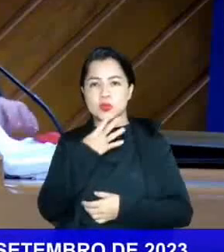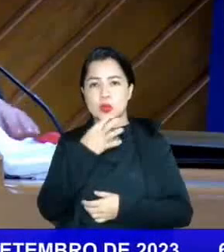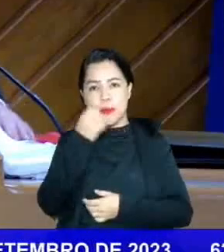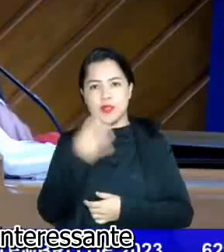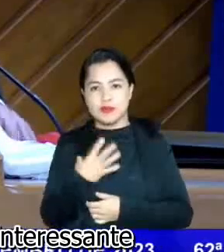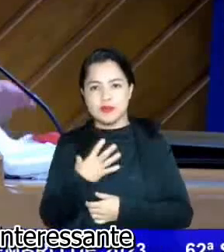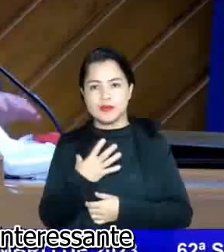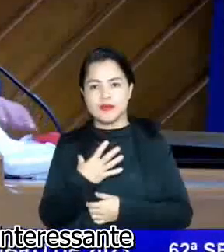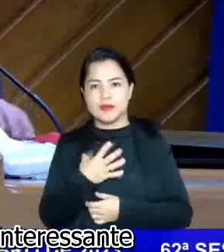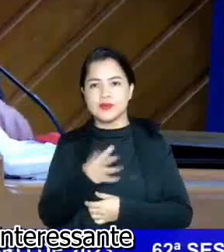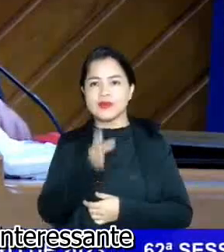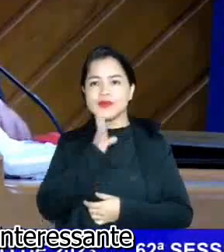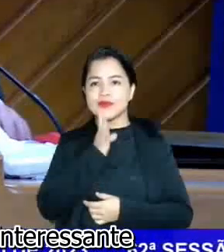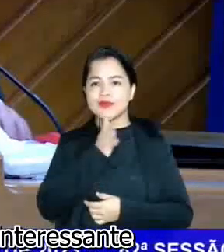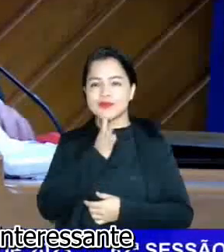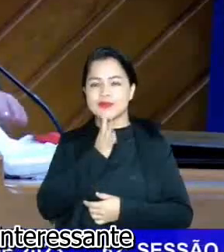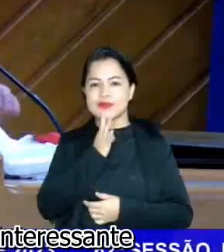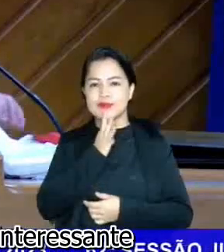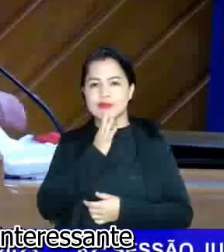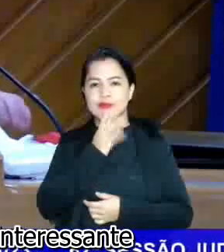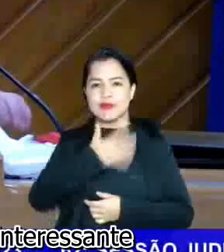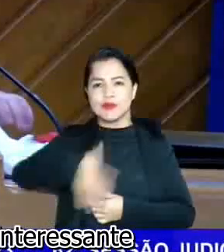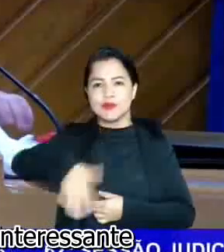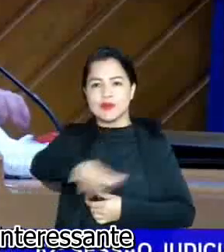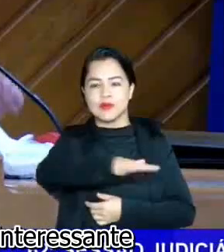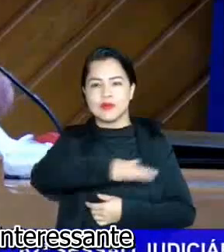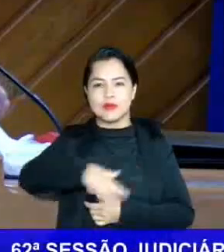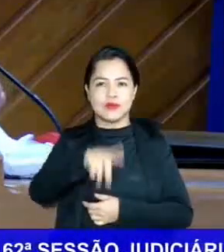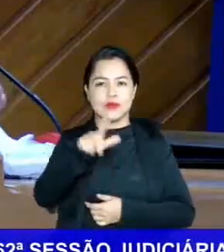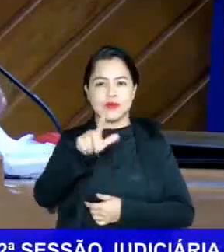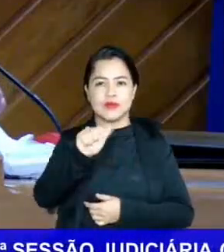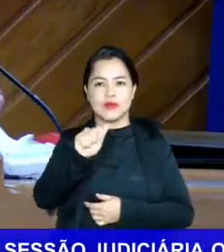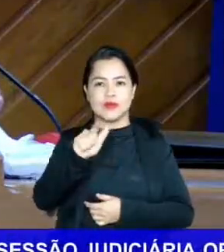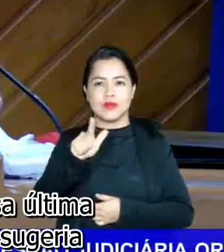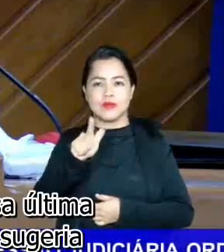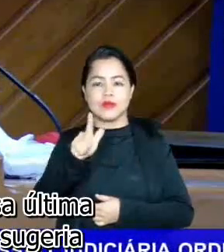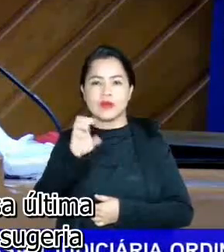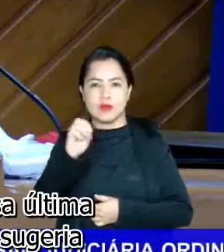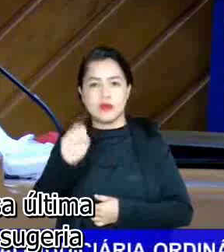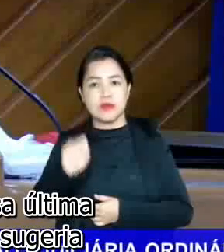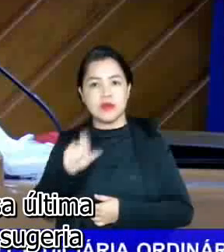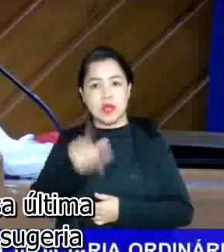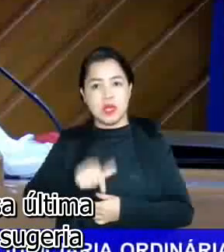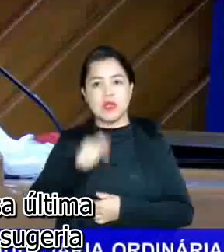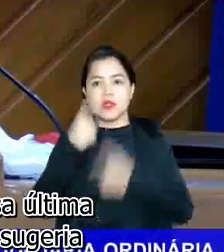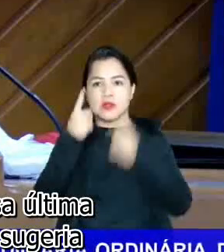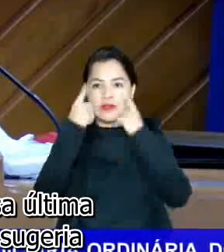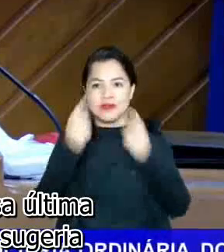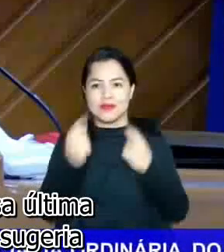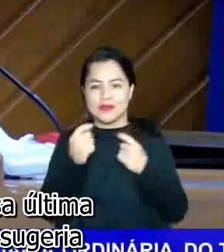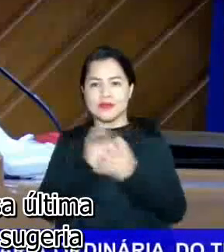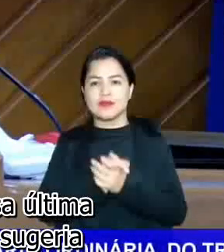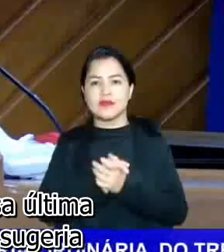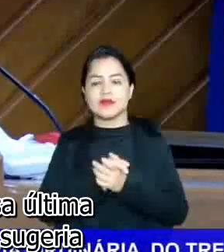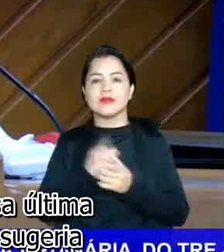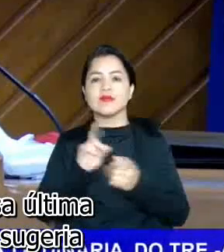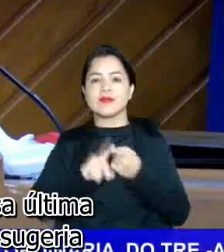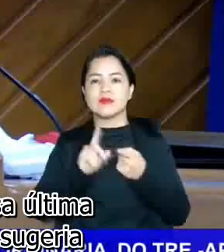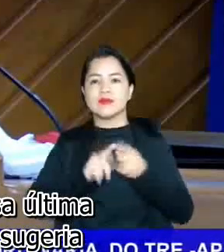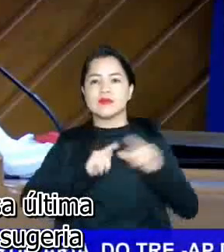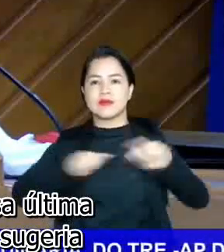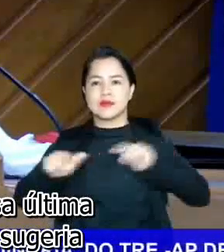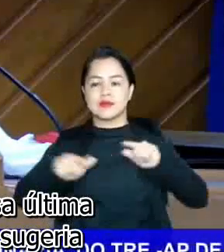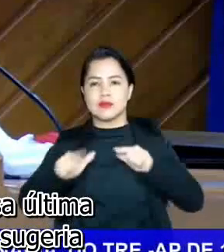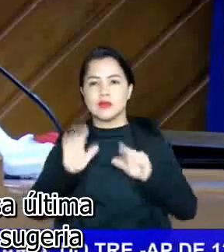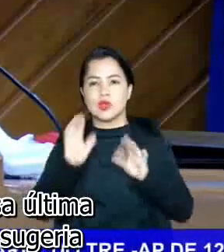bom conhecer essa região dos lagos, é uma região muito interessante. E nós vamos estar com o elenco dos serviços. A nossa